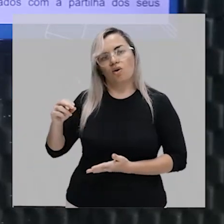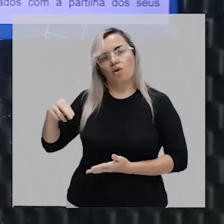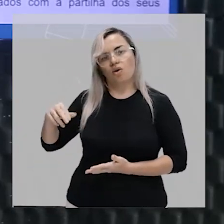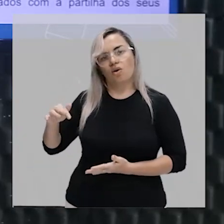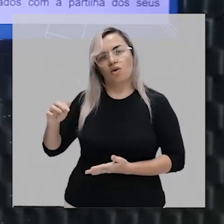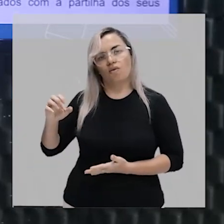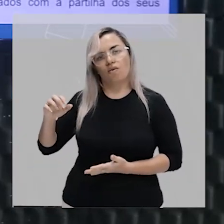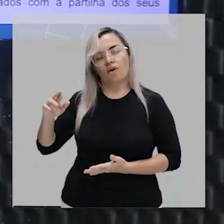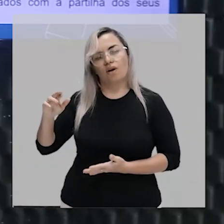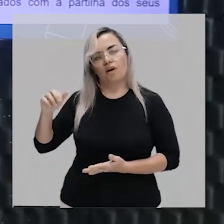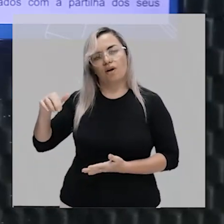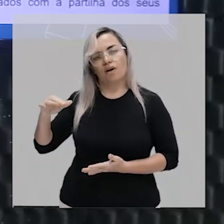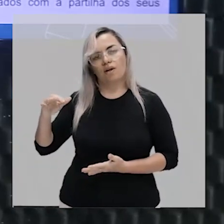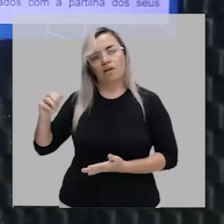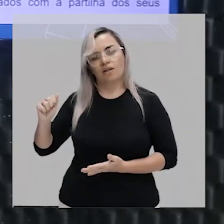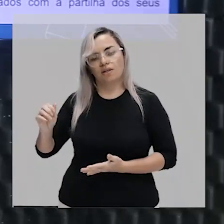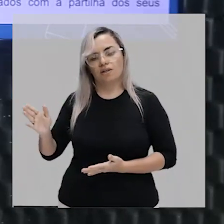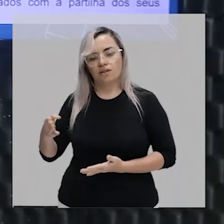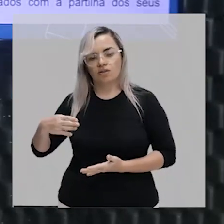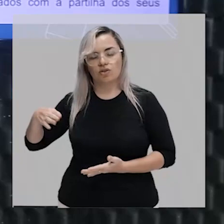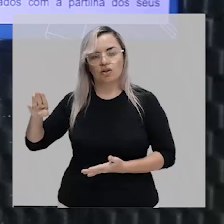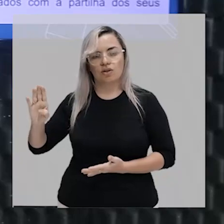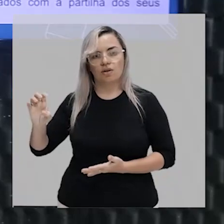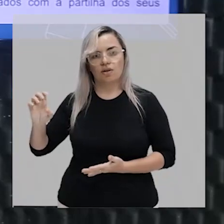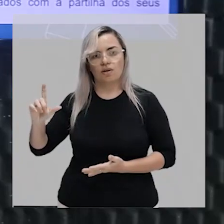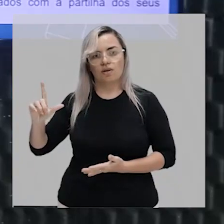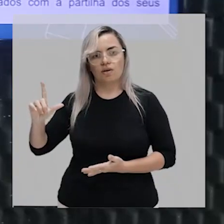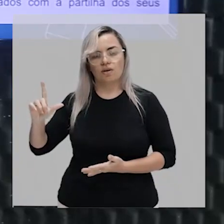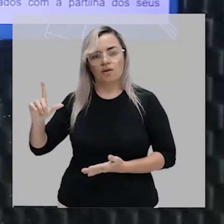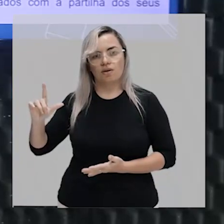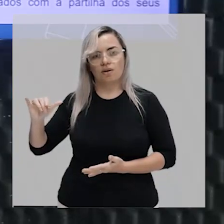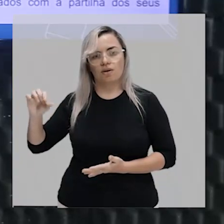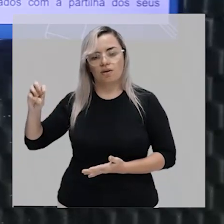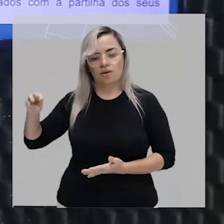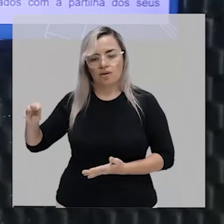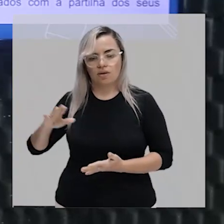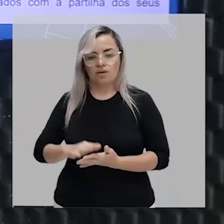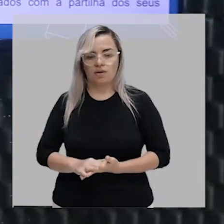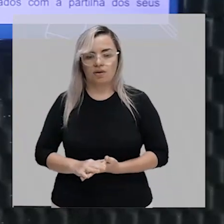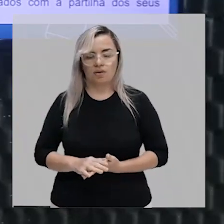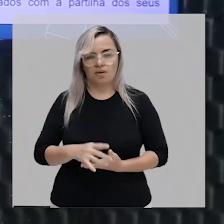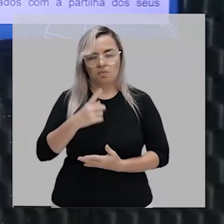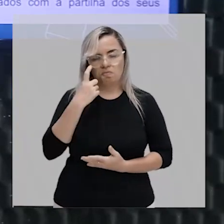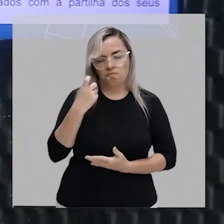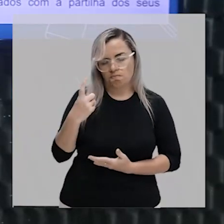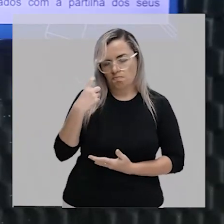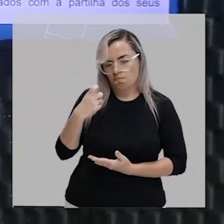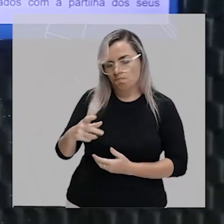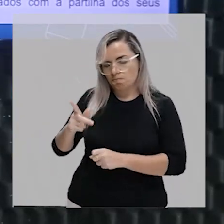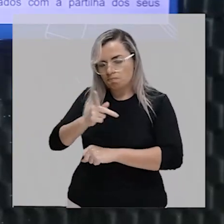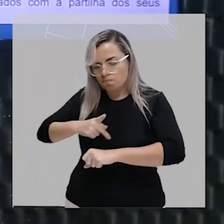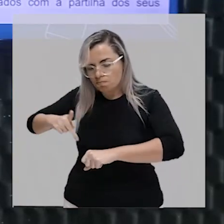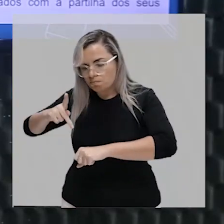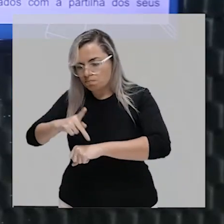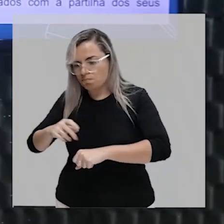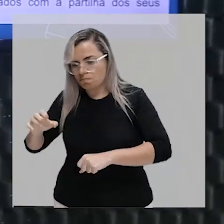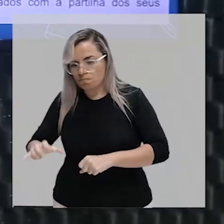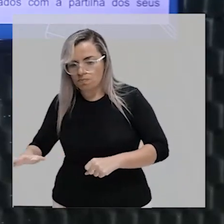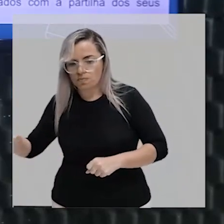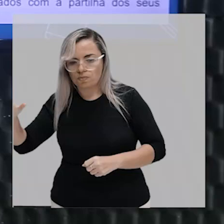Então, resposta, letra B de bola. Dos interesses de países europeus, país